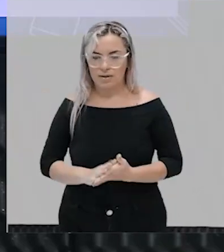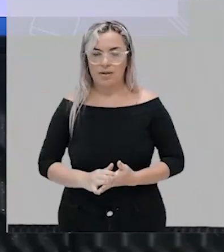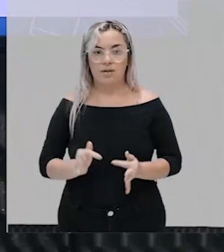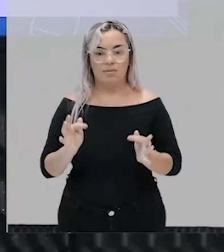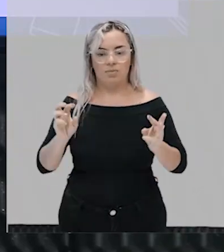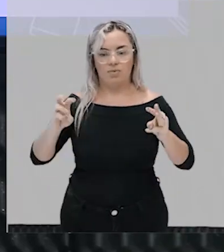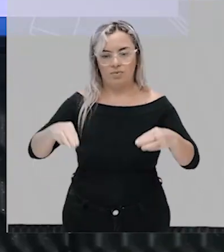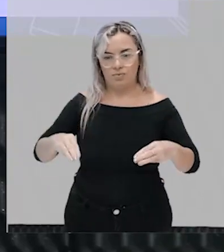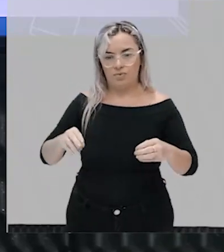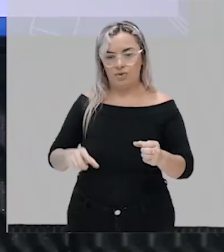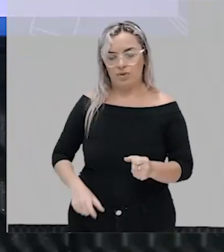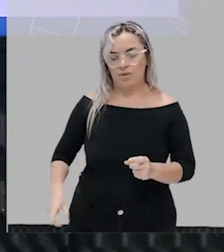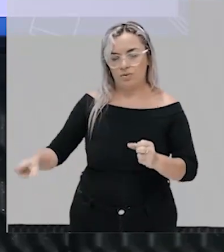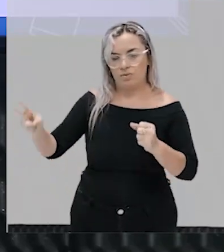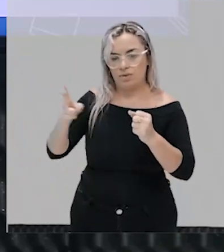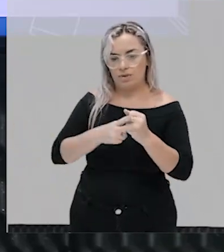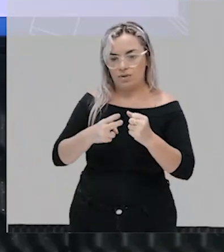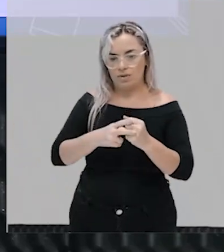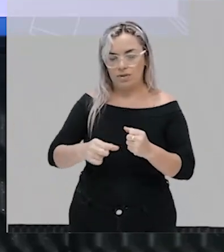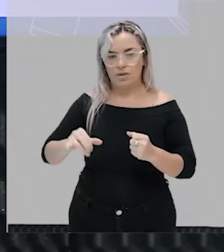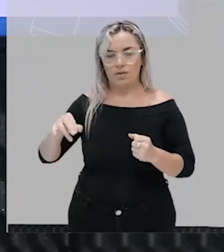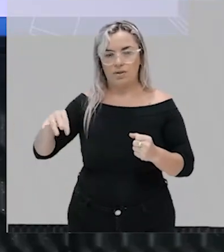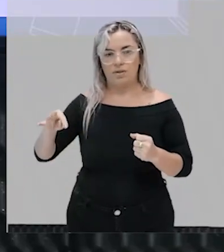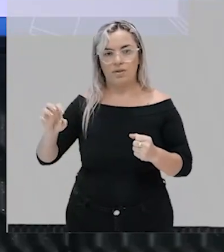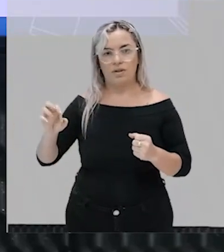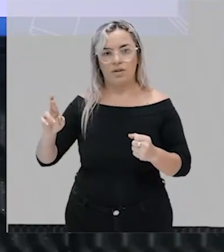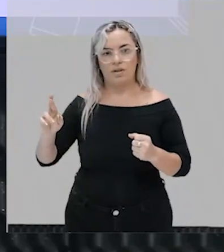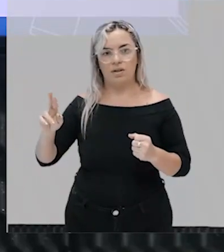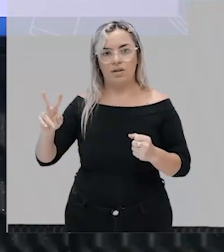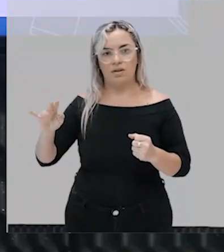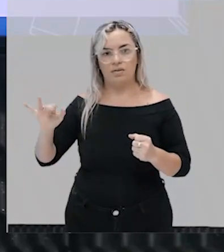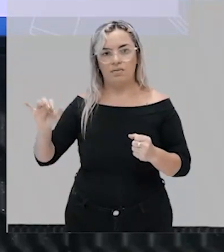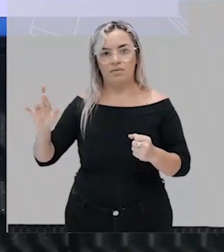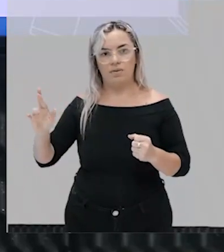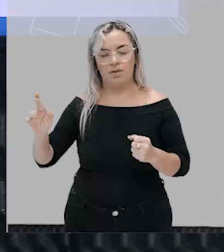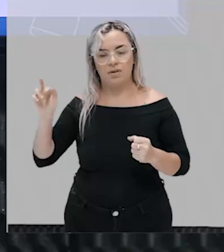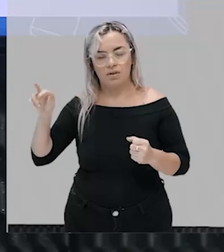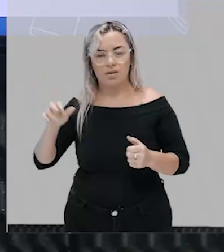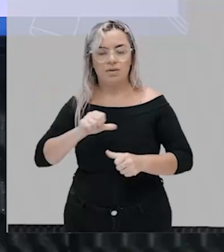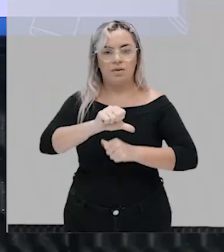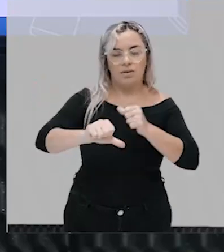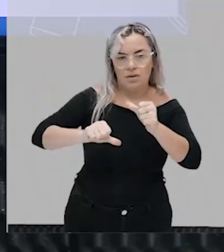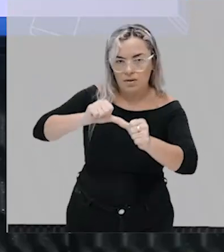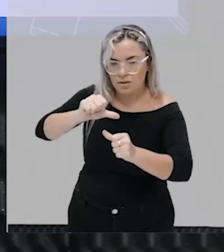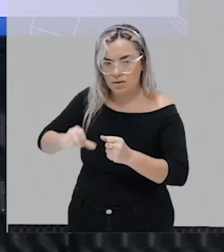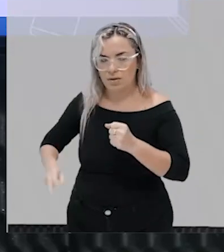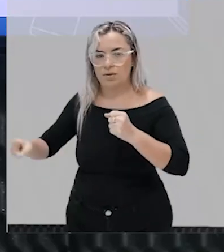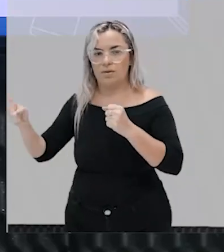intervir, que também vai ter a flexão pelo verbo,